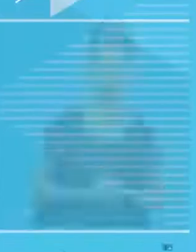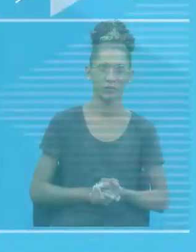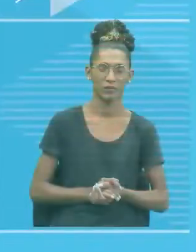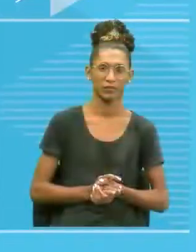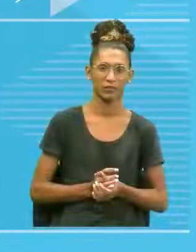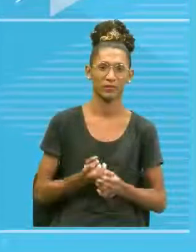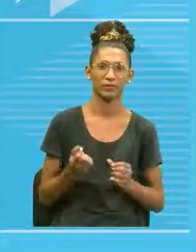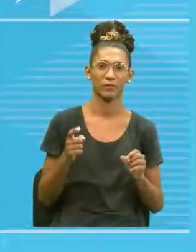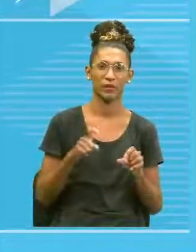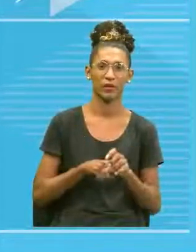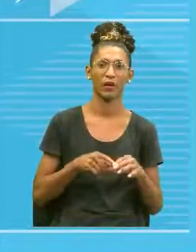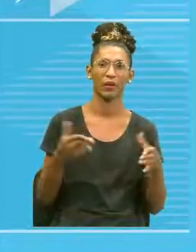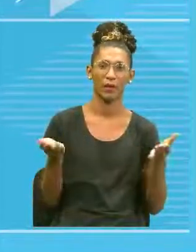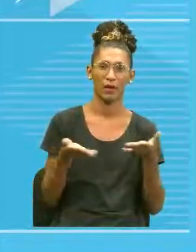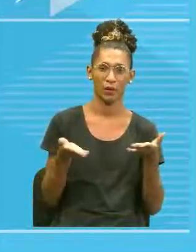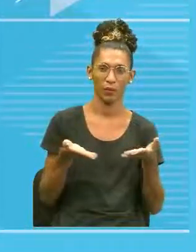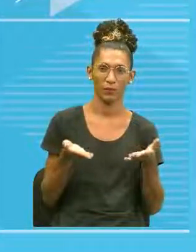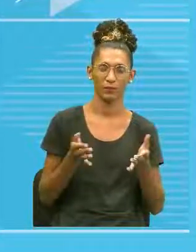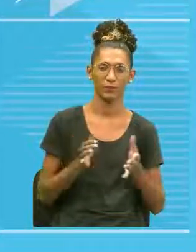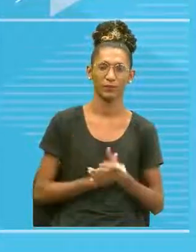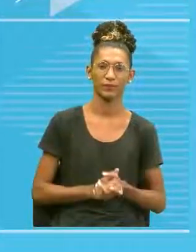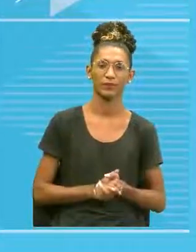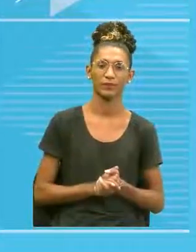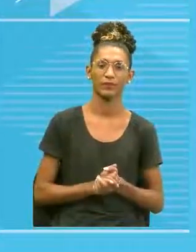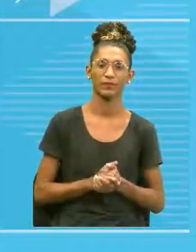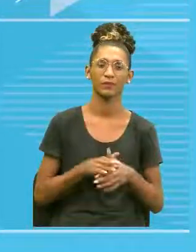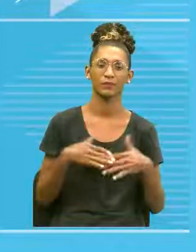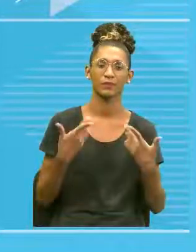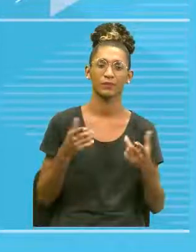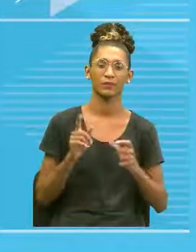Bom vamos lá então é